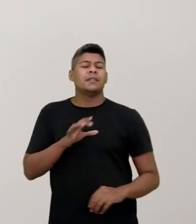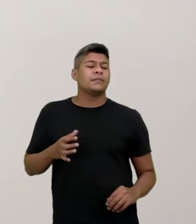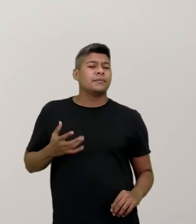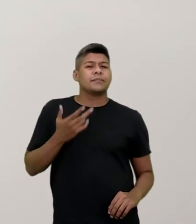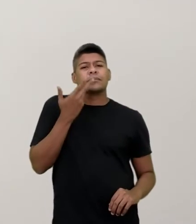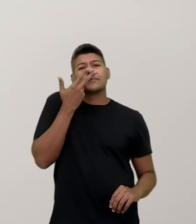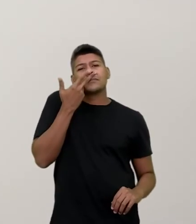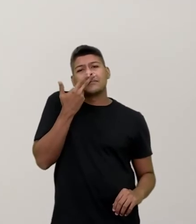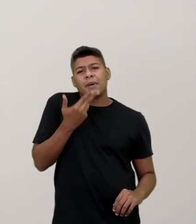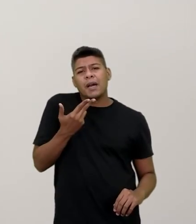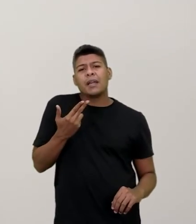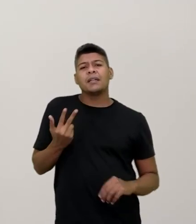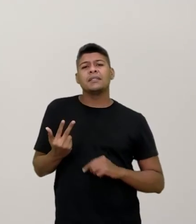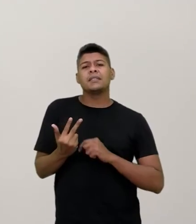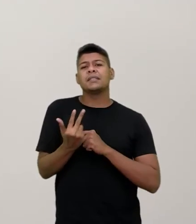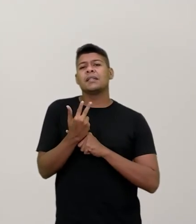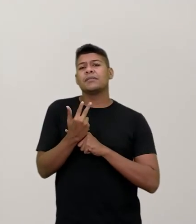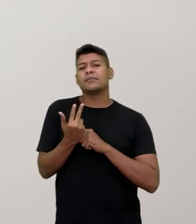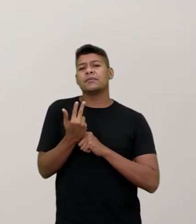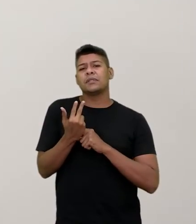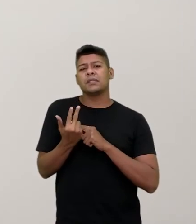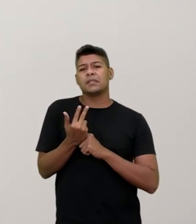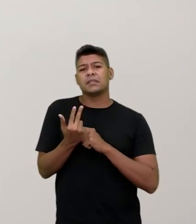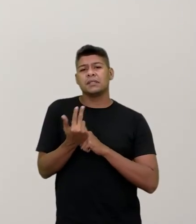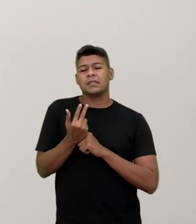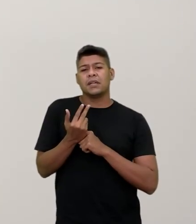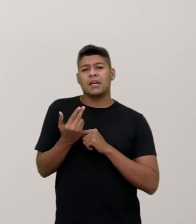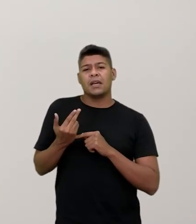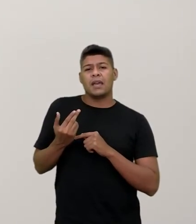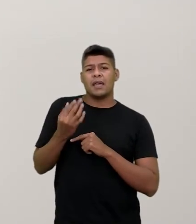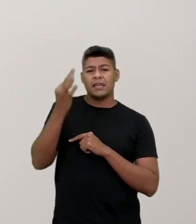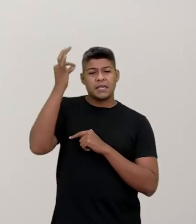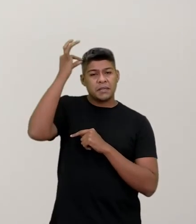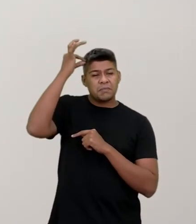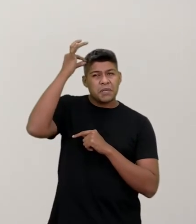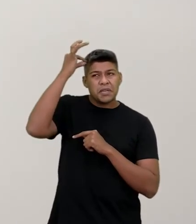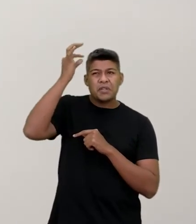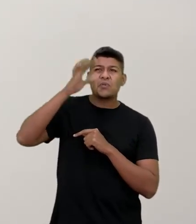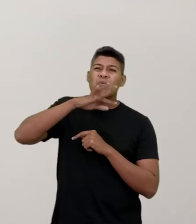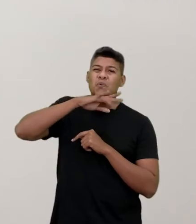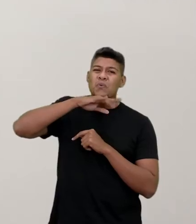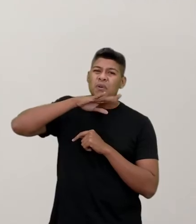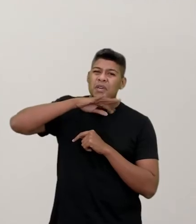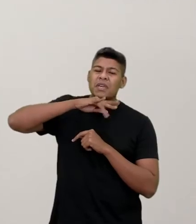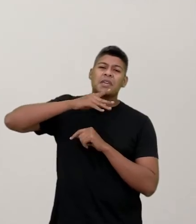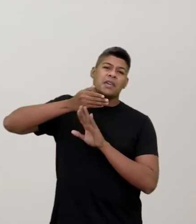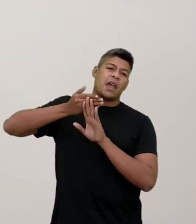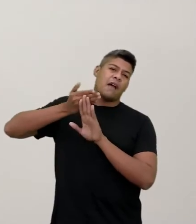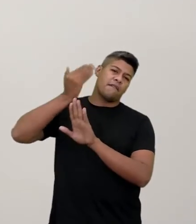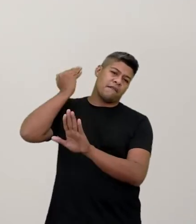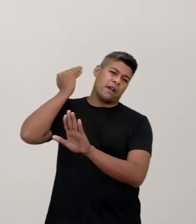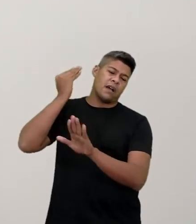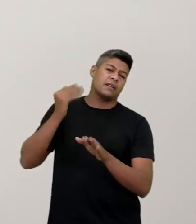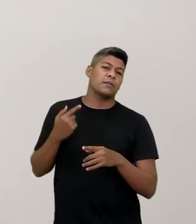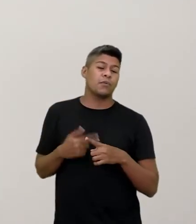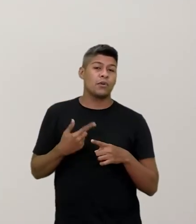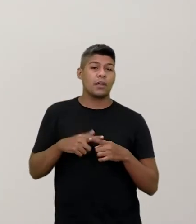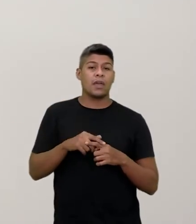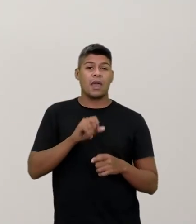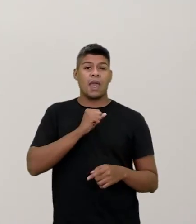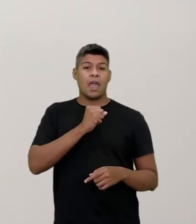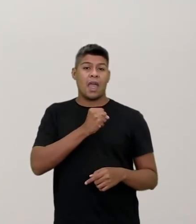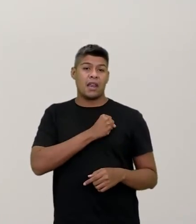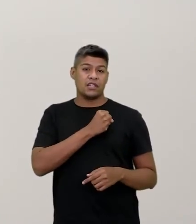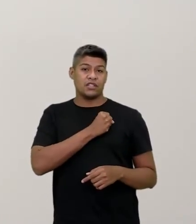como defesa contra os maus espíritos, que o lutador usa porque tem a religião budista lá na Tailândia. Olha só que